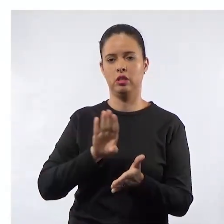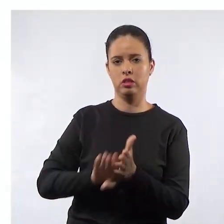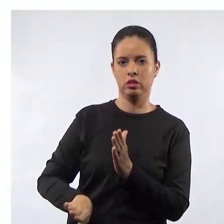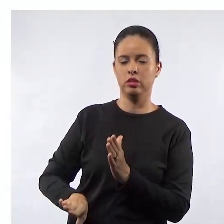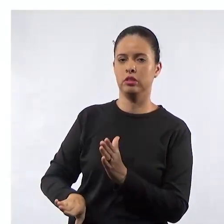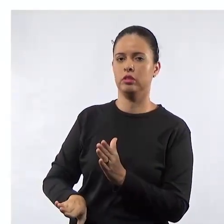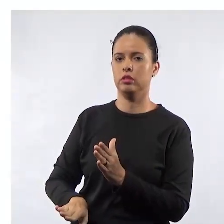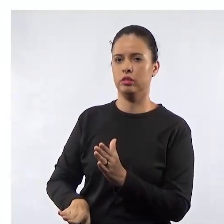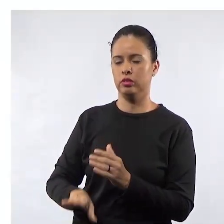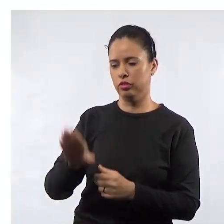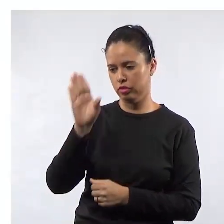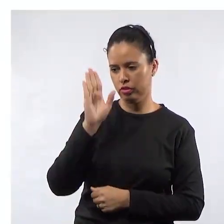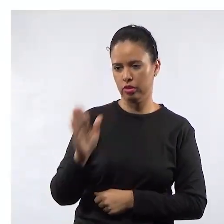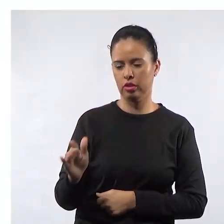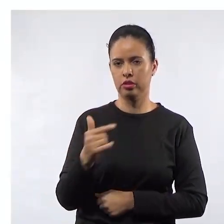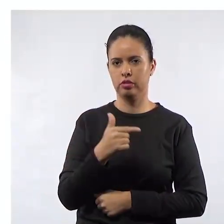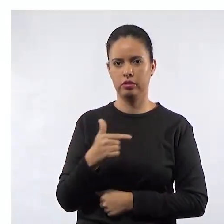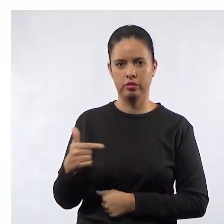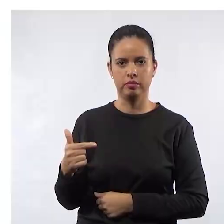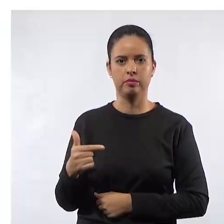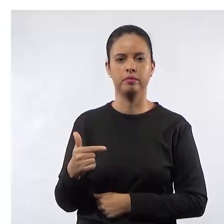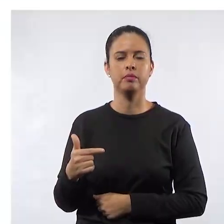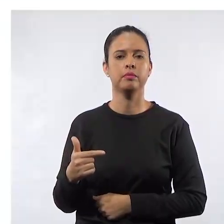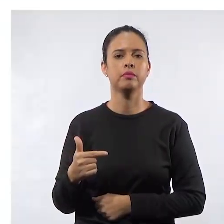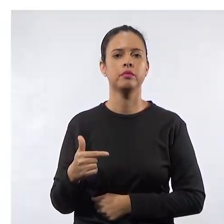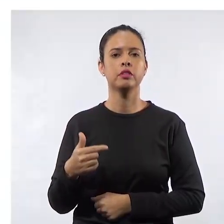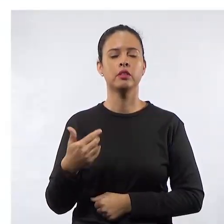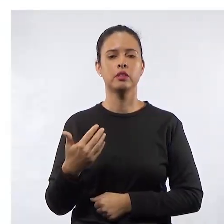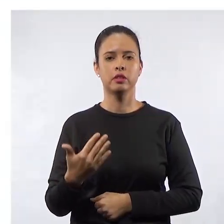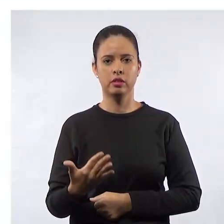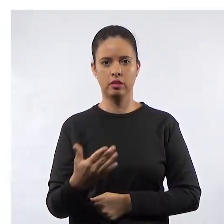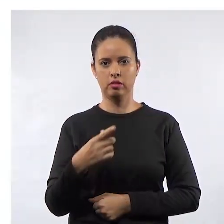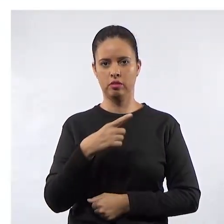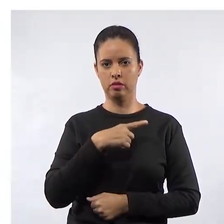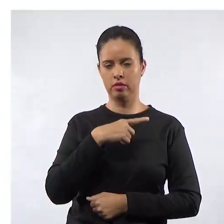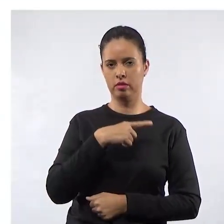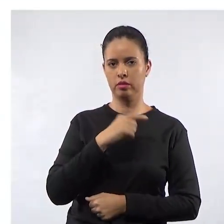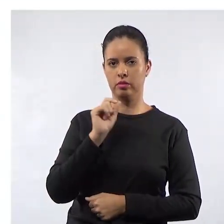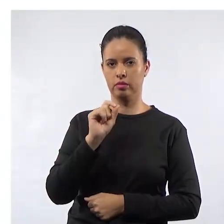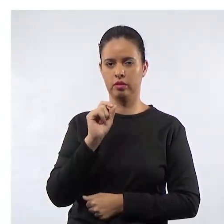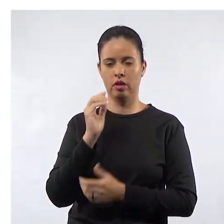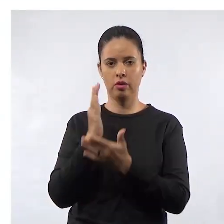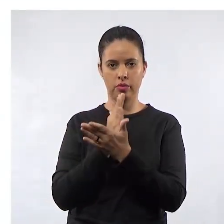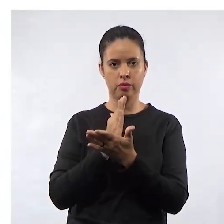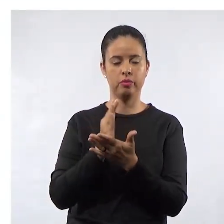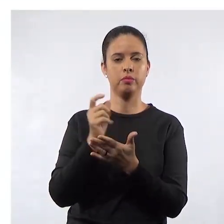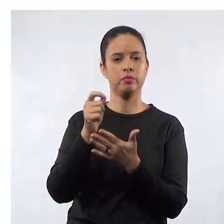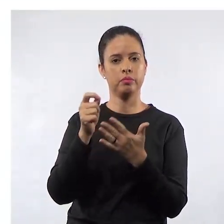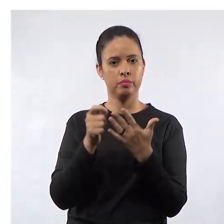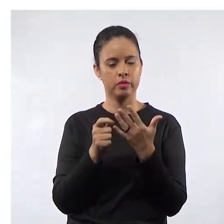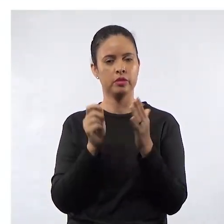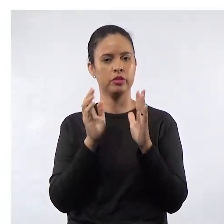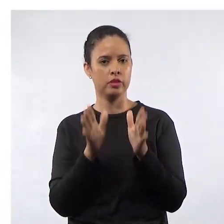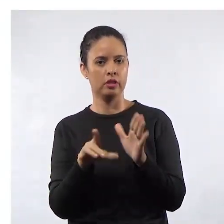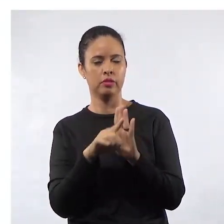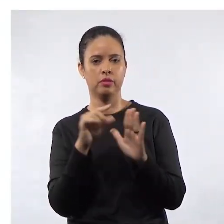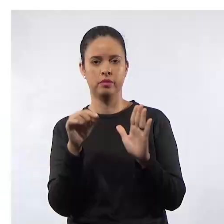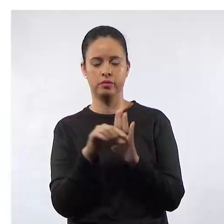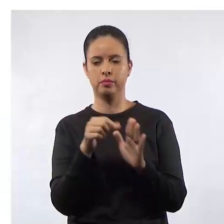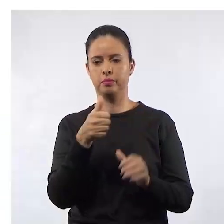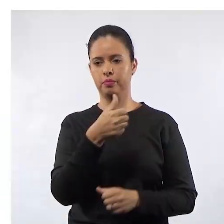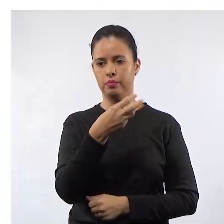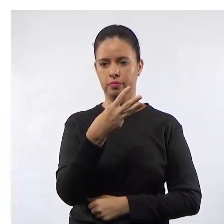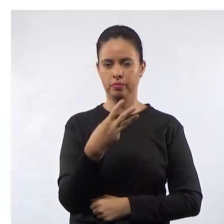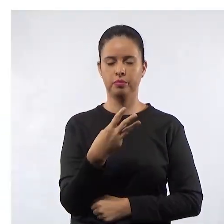ser acionado de forma direta, né? Ou seja, lá vai ter umas exceções que estão previstas lá no